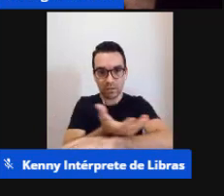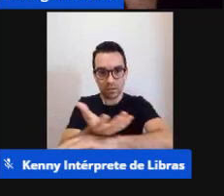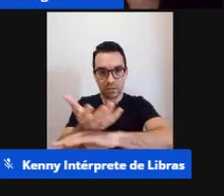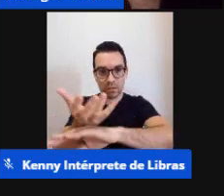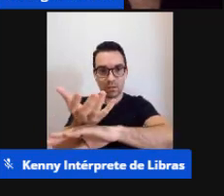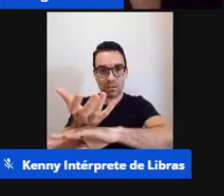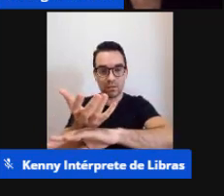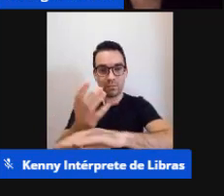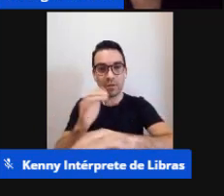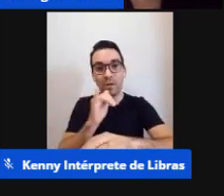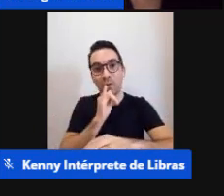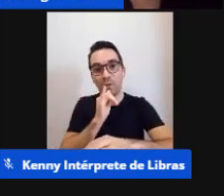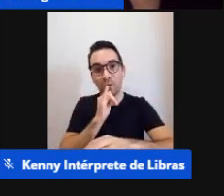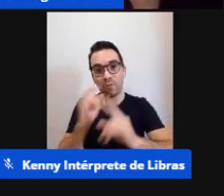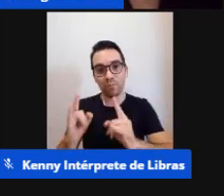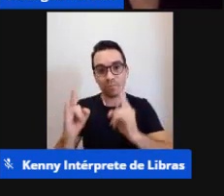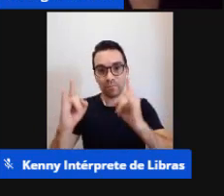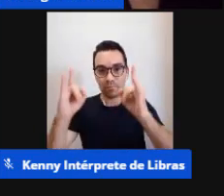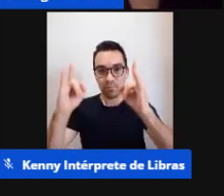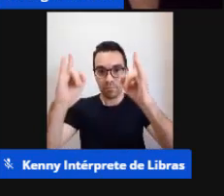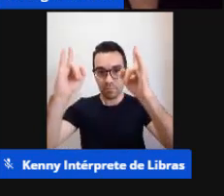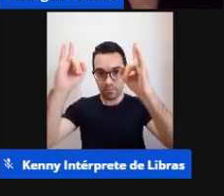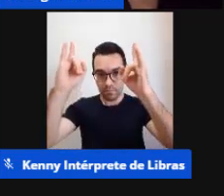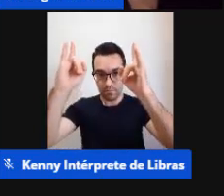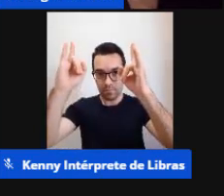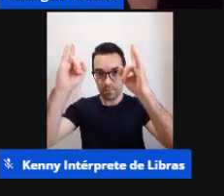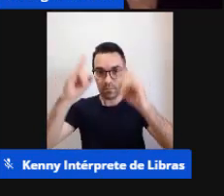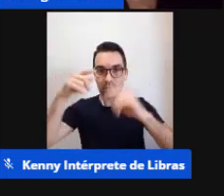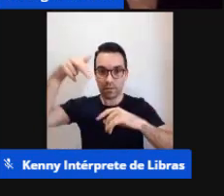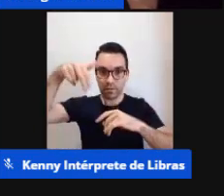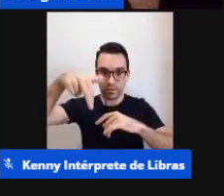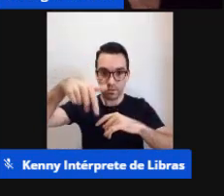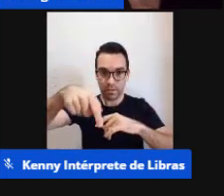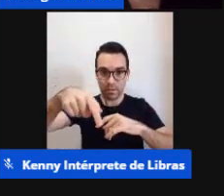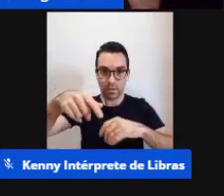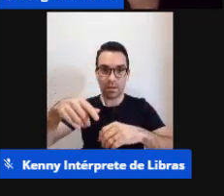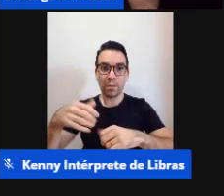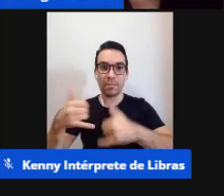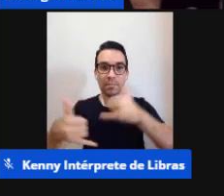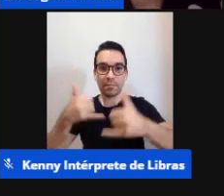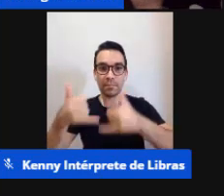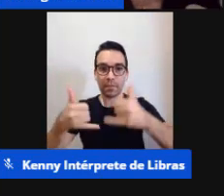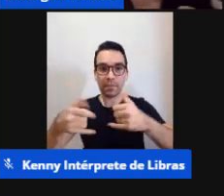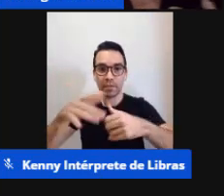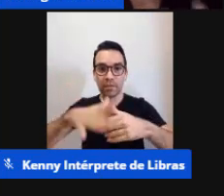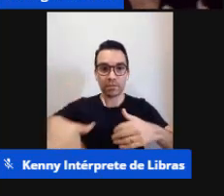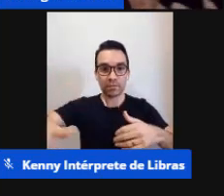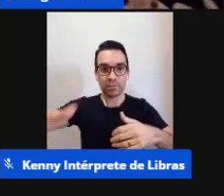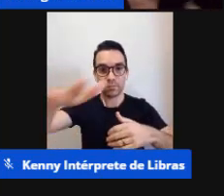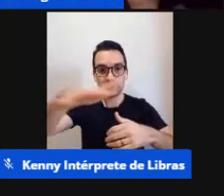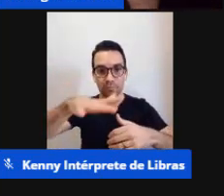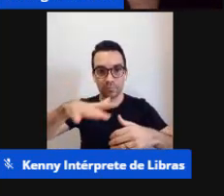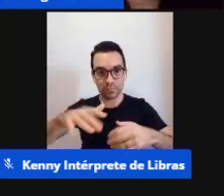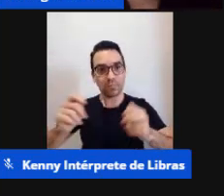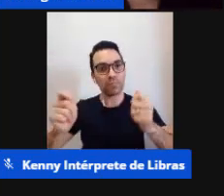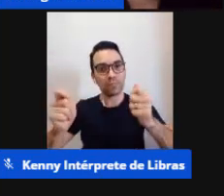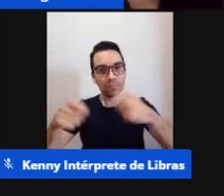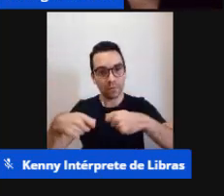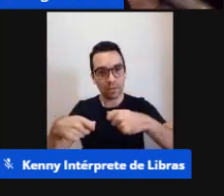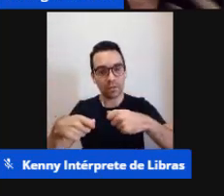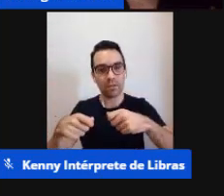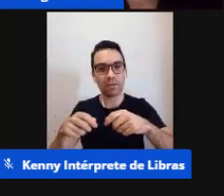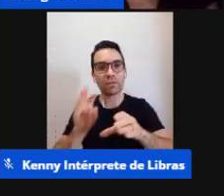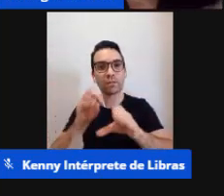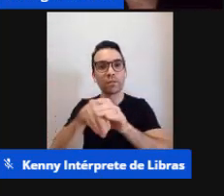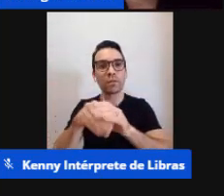de convivência comum, né? Então, assim, pensar nos espaços da casa, sala, quarto, cozinha, quando a gente